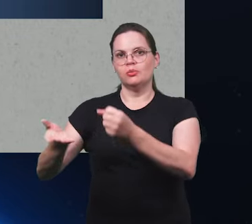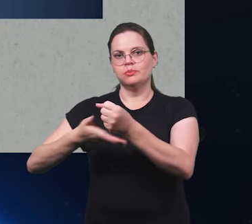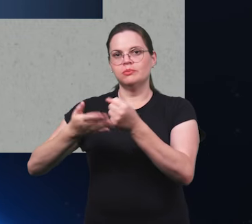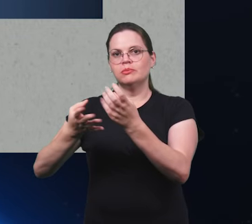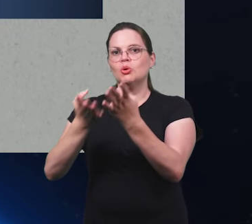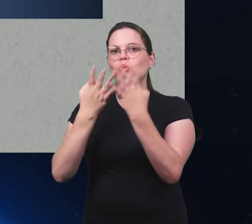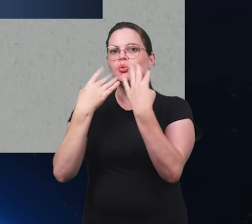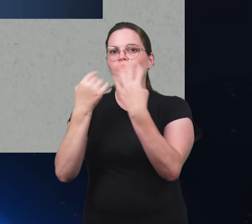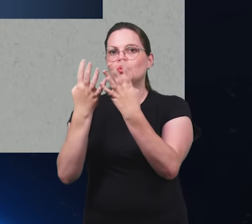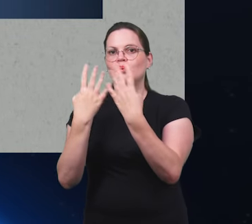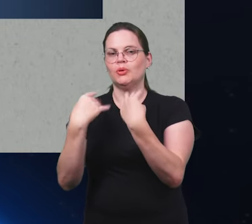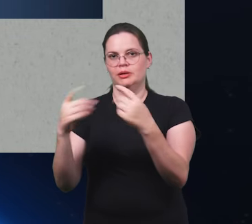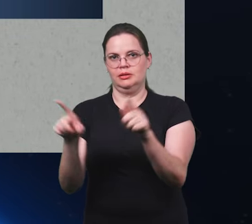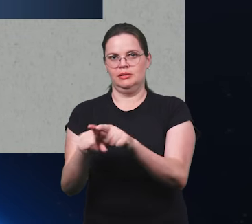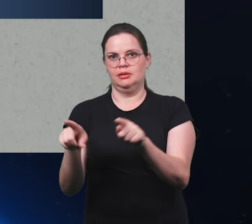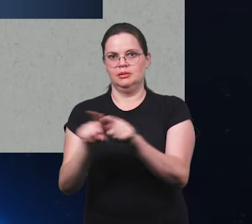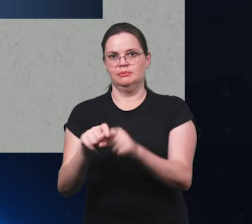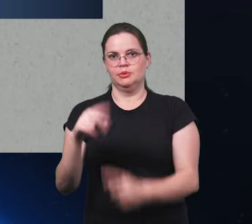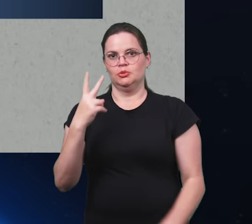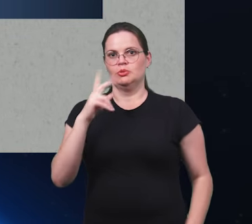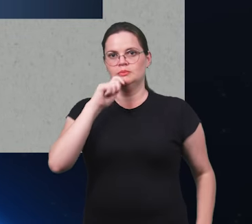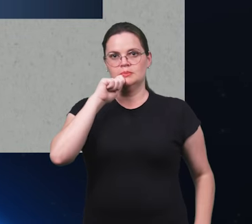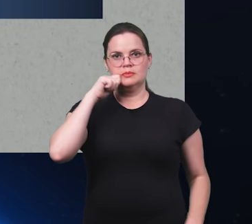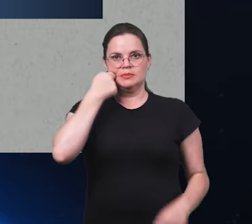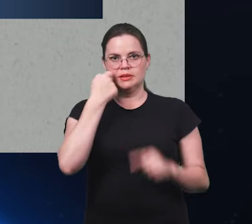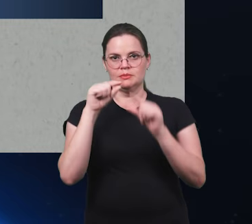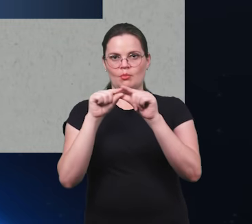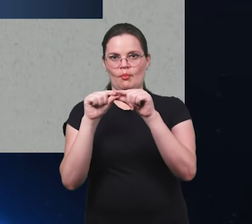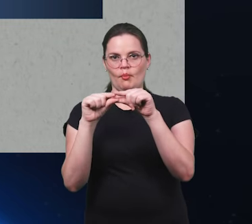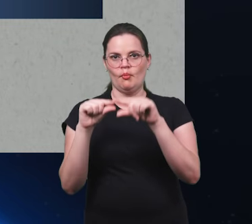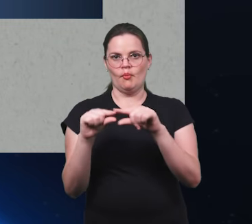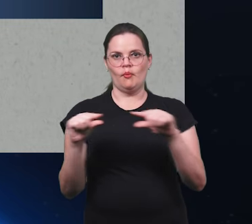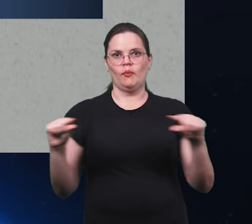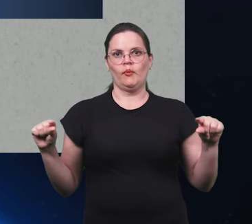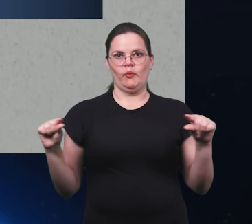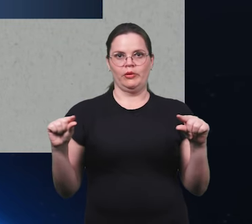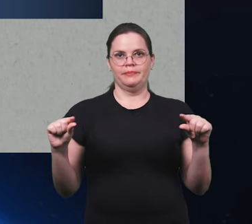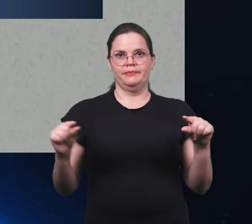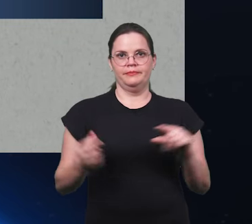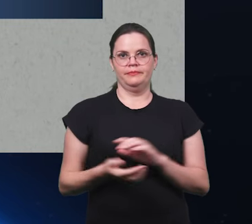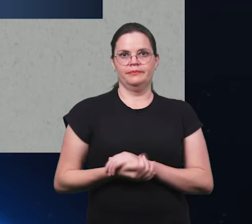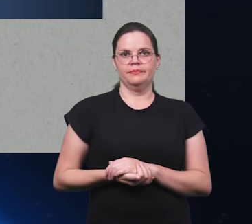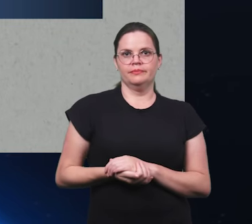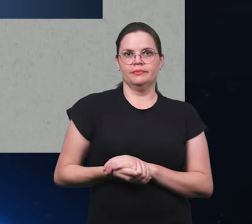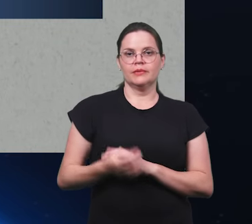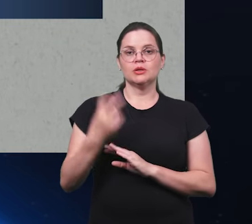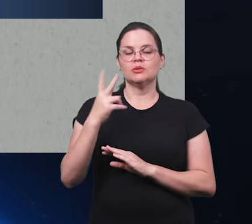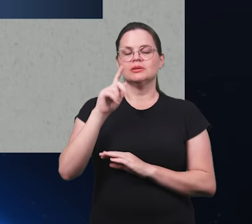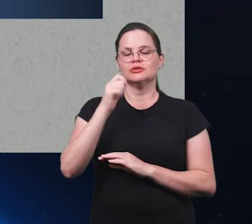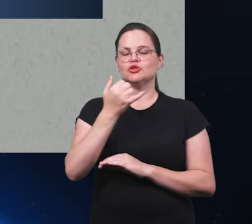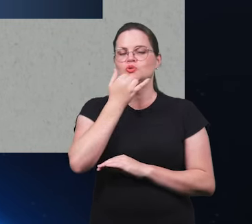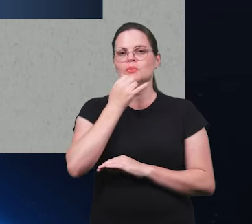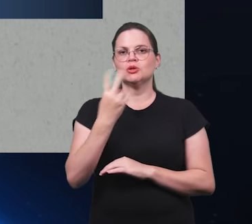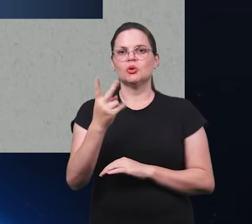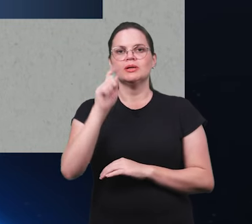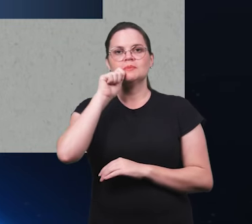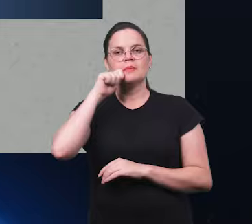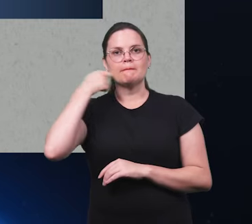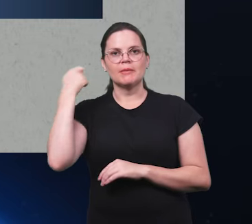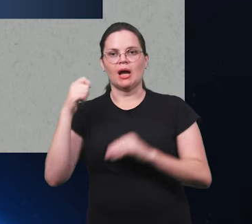trigo e dos 2 pães que eram feitos com fermento, que